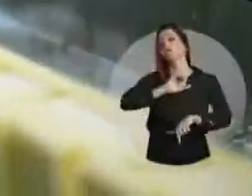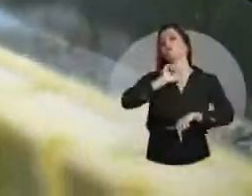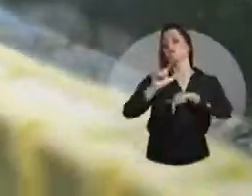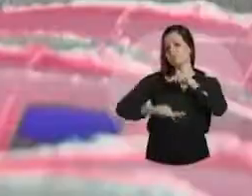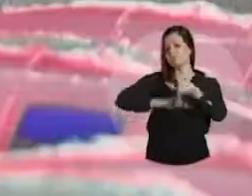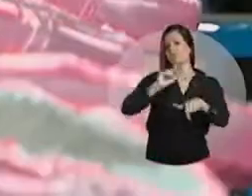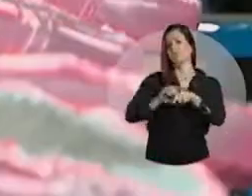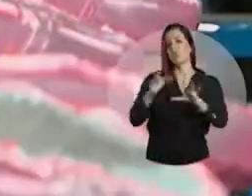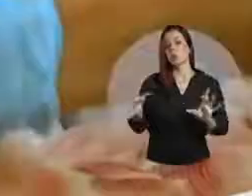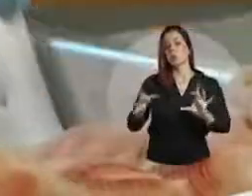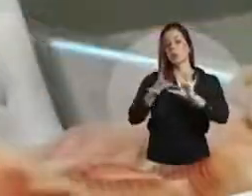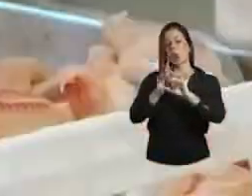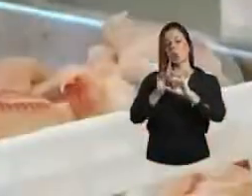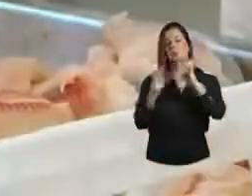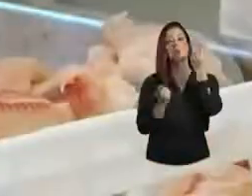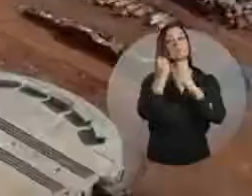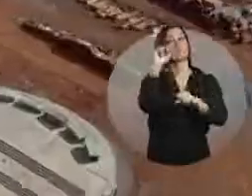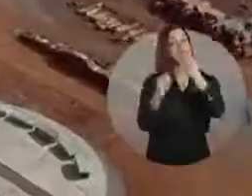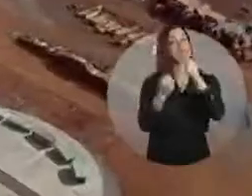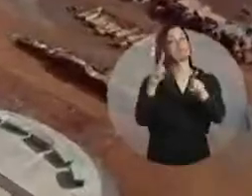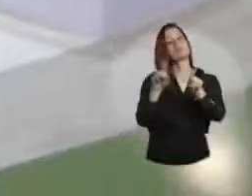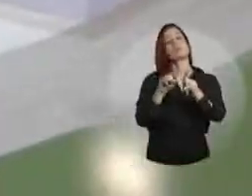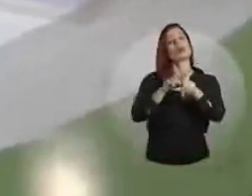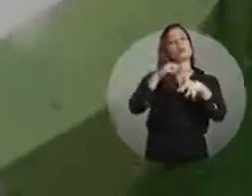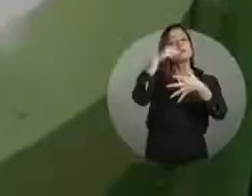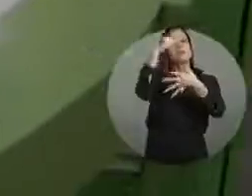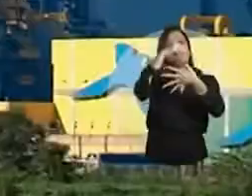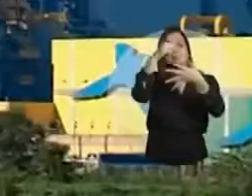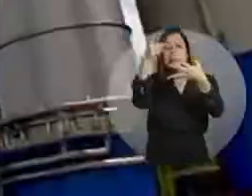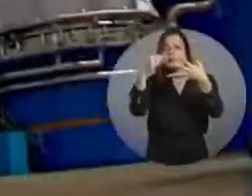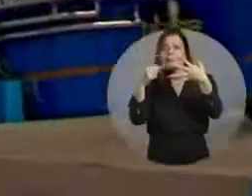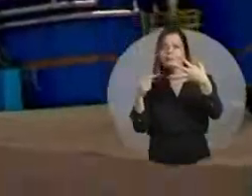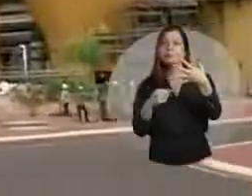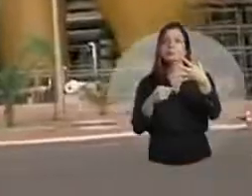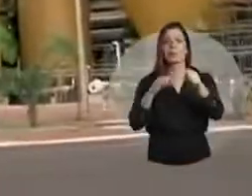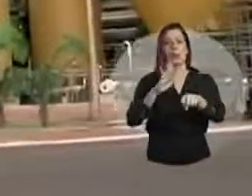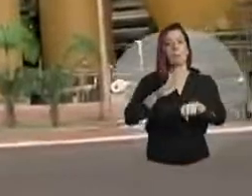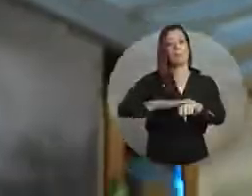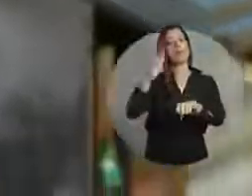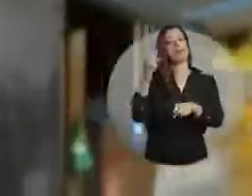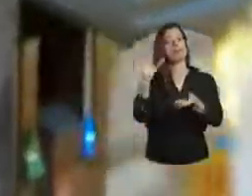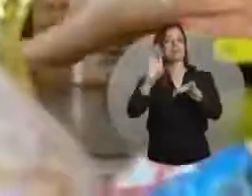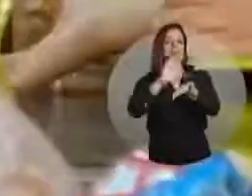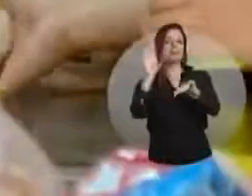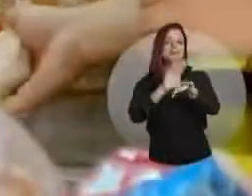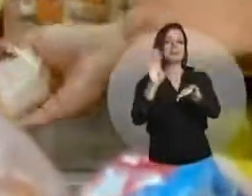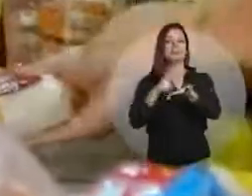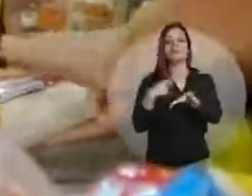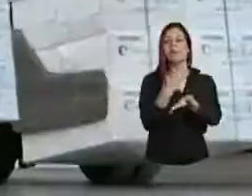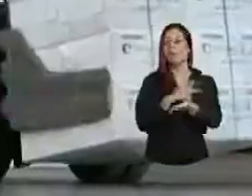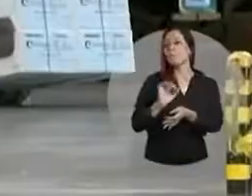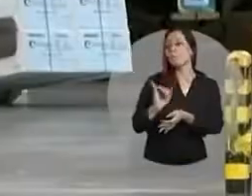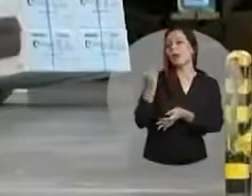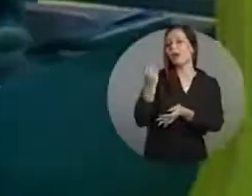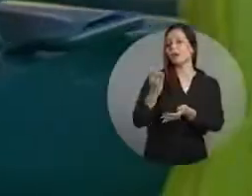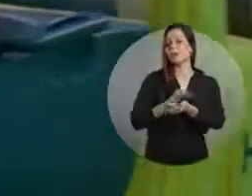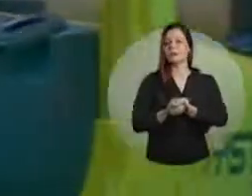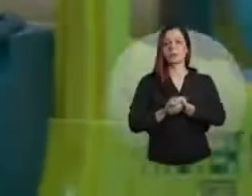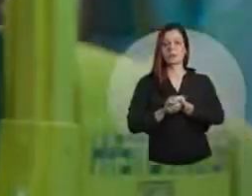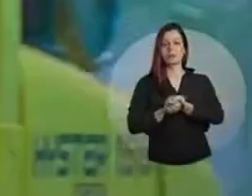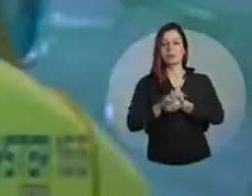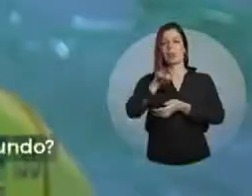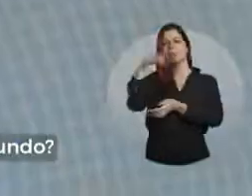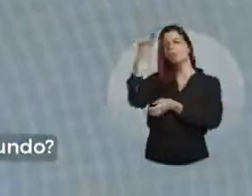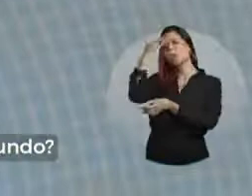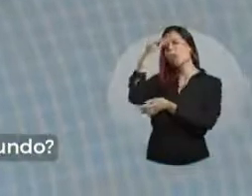novos empregos. Ela se junta a outras grandes indústrias, a International Paper, a Fibria e a Eldorado. É mais dinheiro circulando e novas